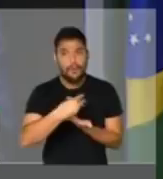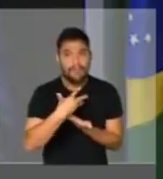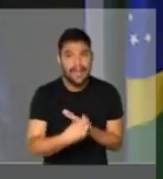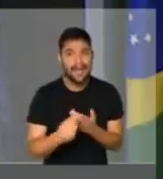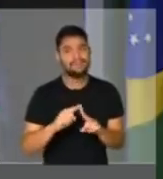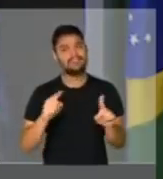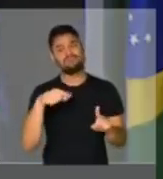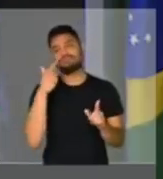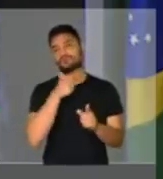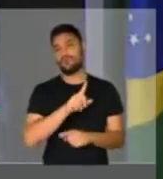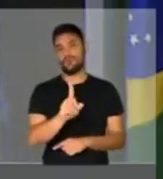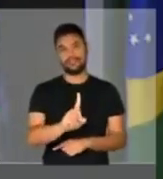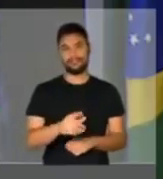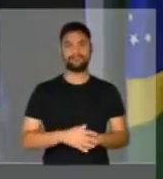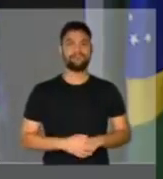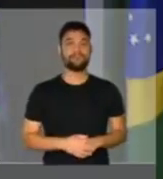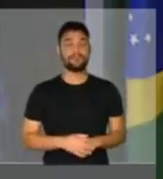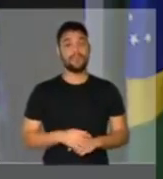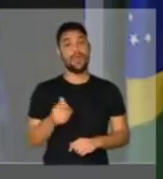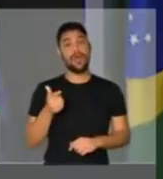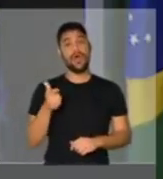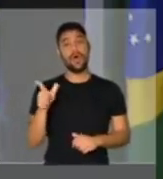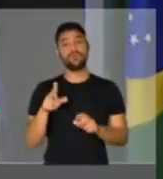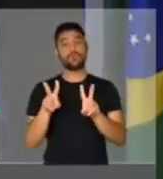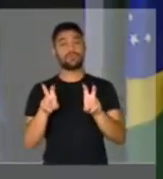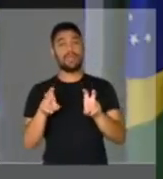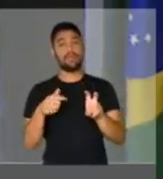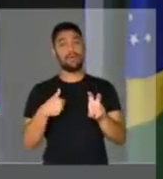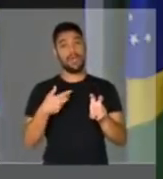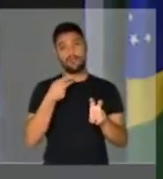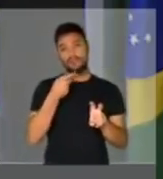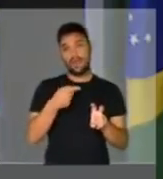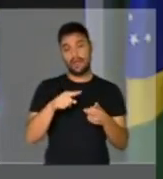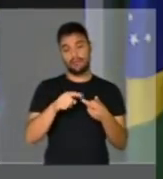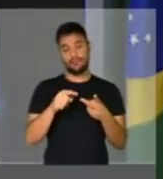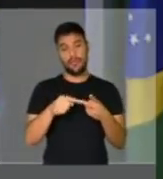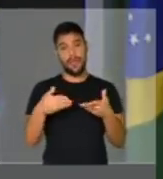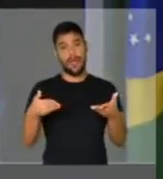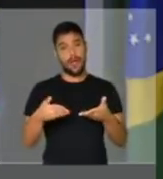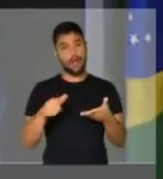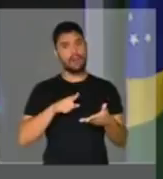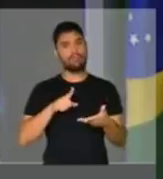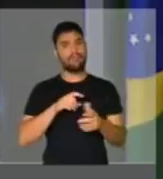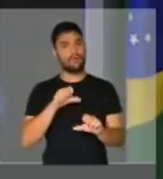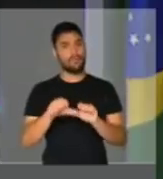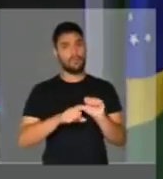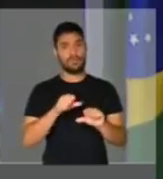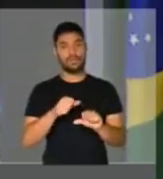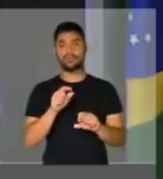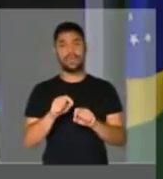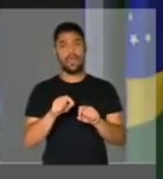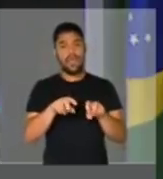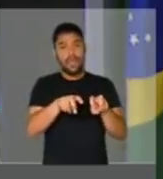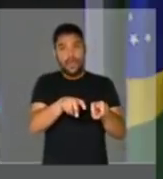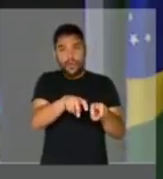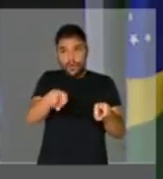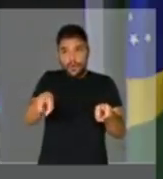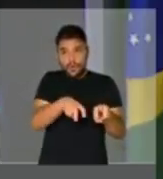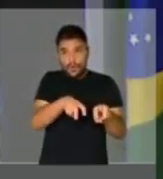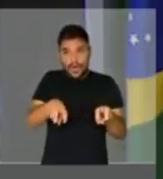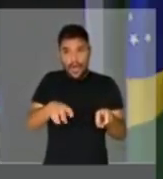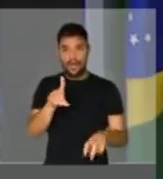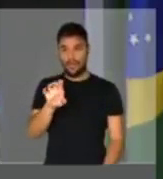vão conseguir. Outro ponto que eu queria levantar, senhor presidente, é de que houve nessa legislatura uma mudança dos lugares dos deputados